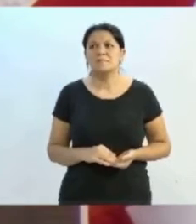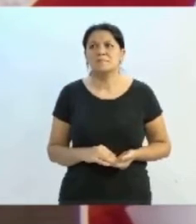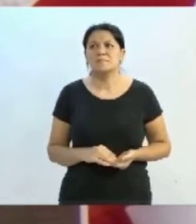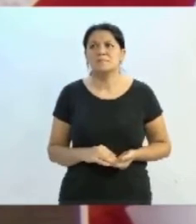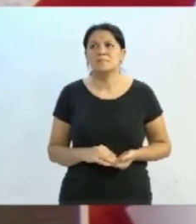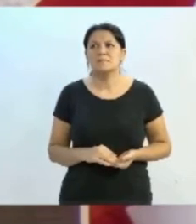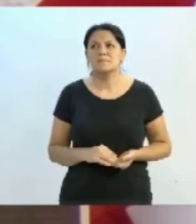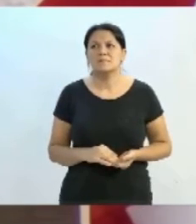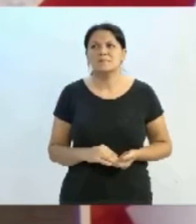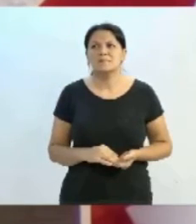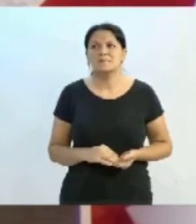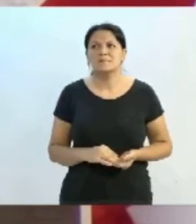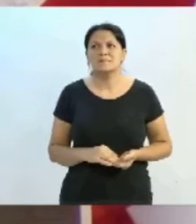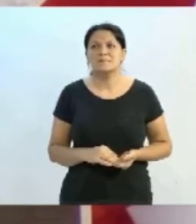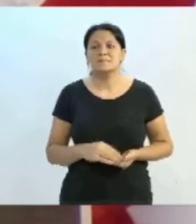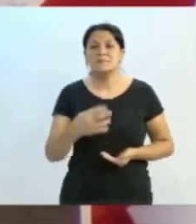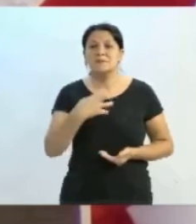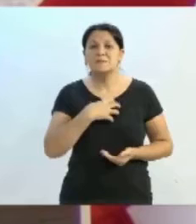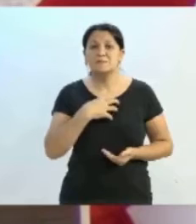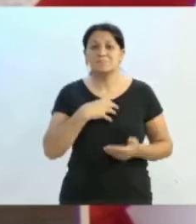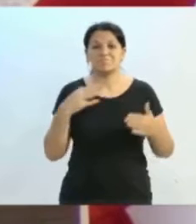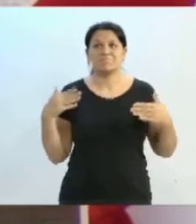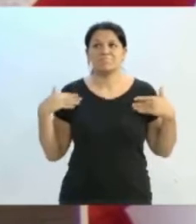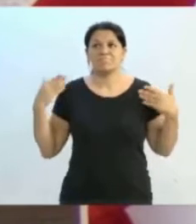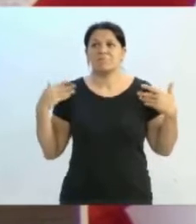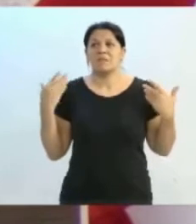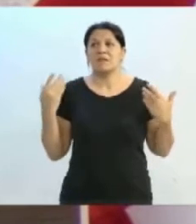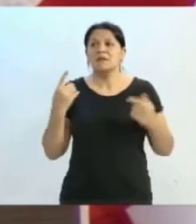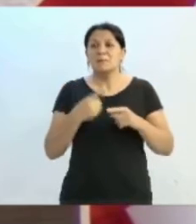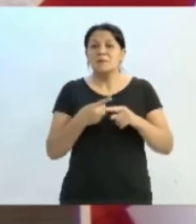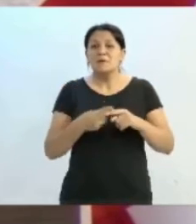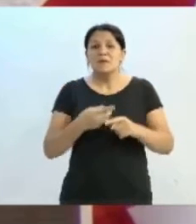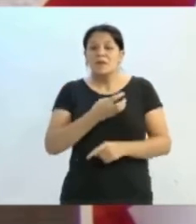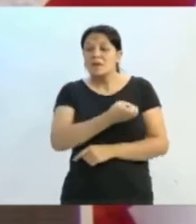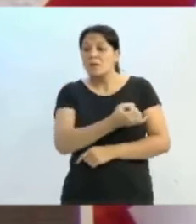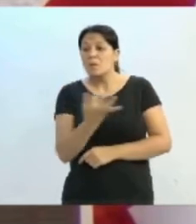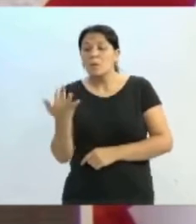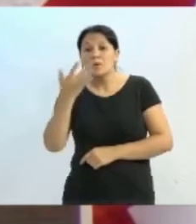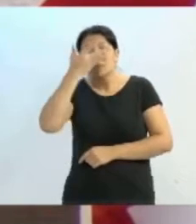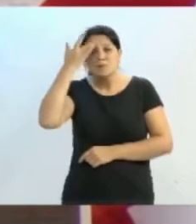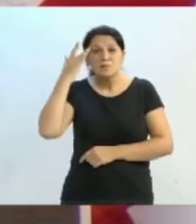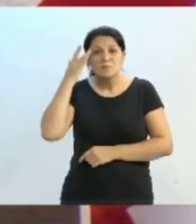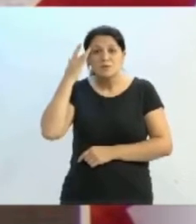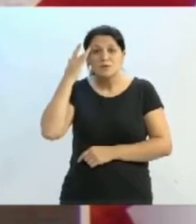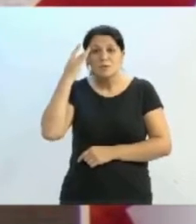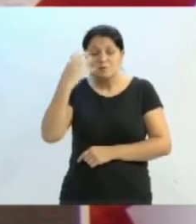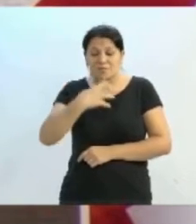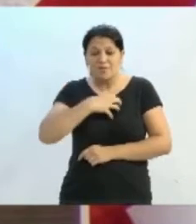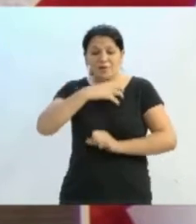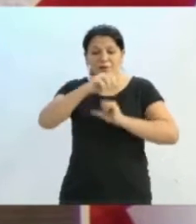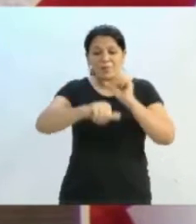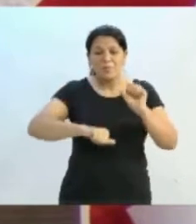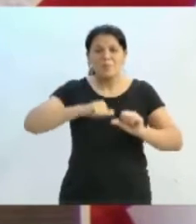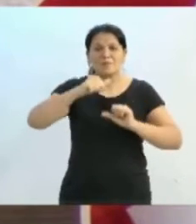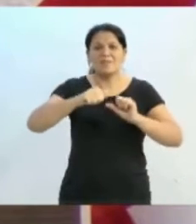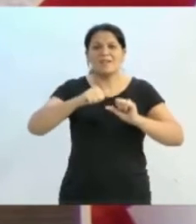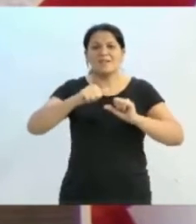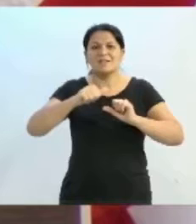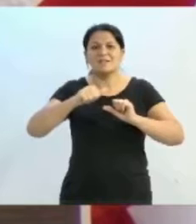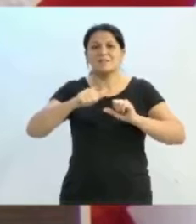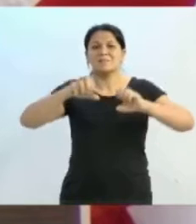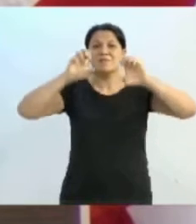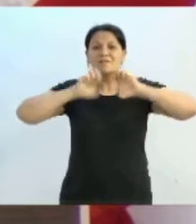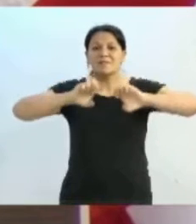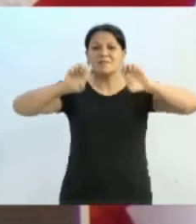uma alegria porque nós vemos quantas pessoas são alcançadas e transformadas através do evangelho